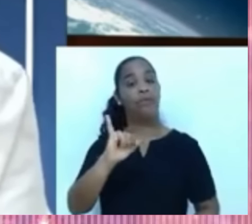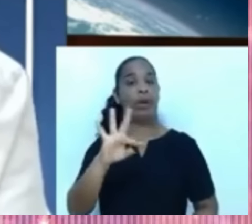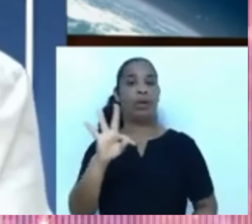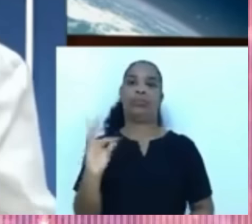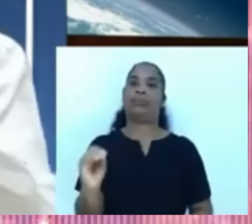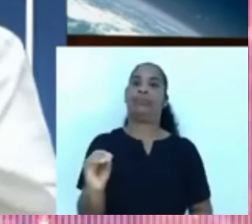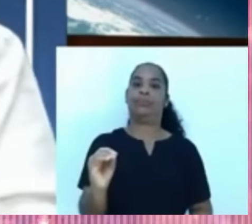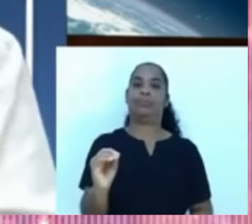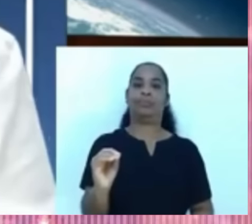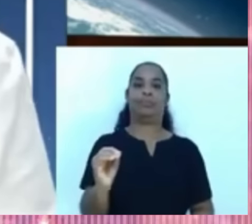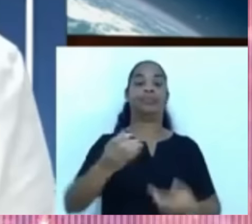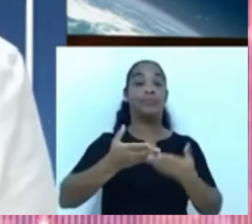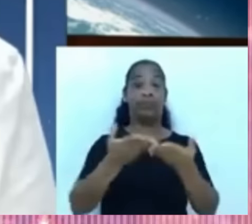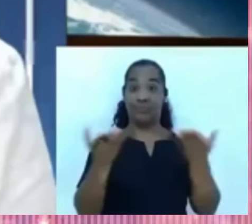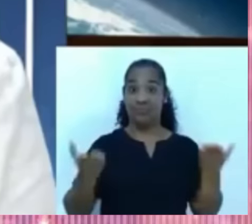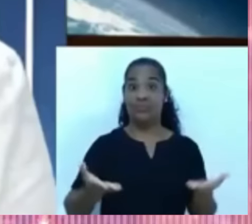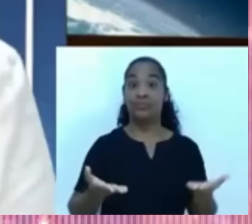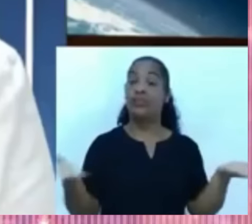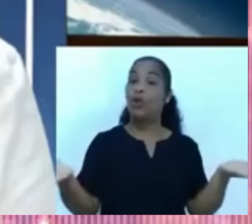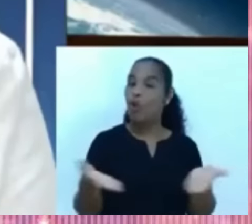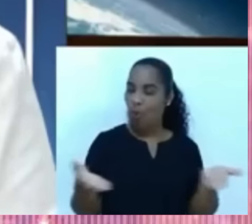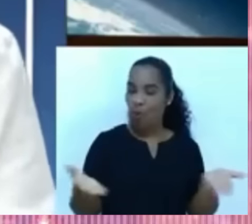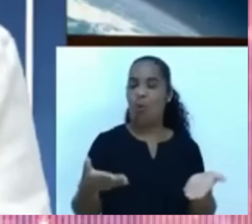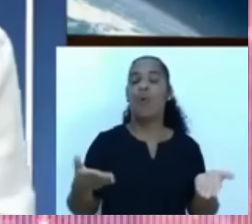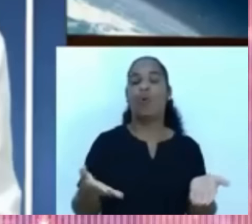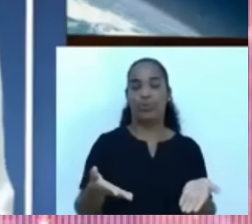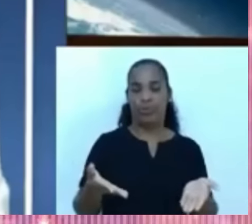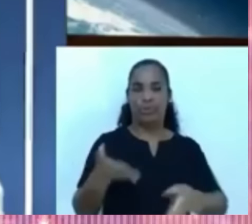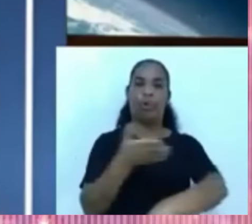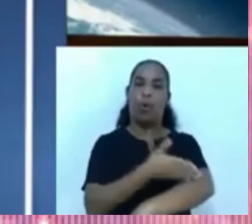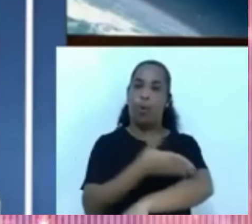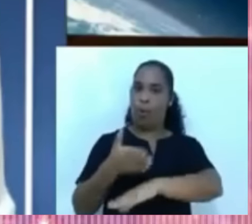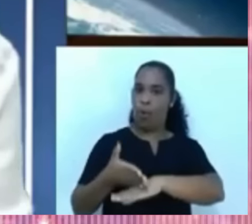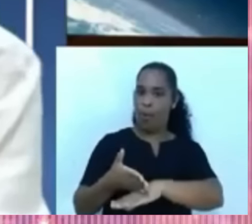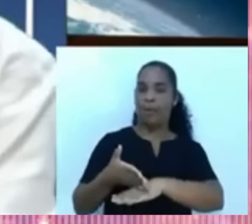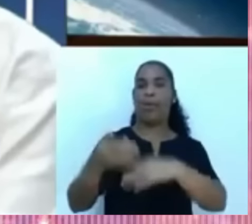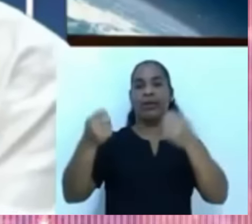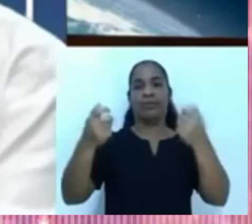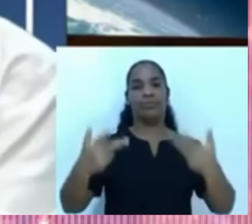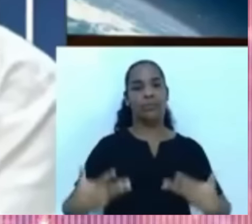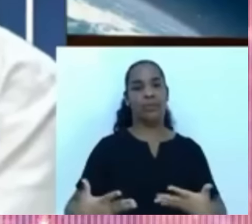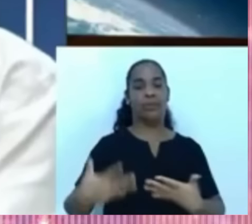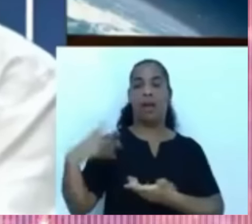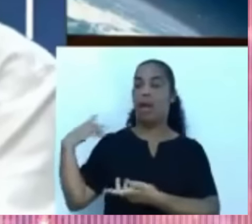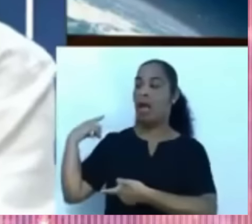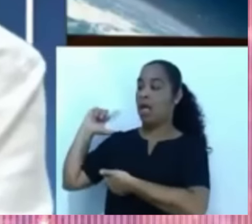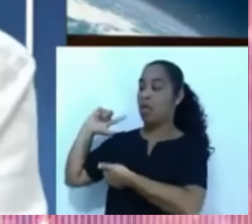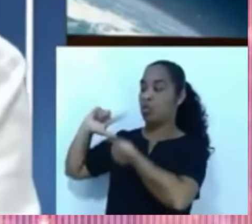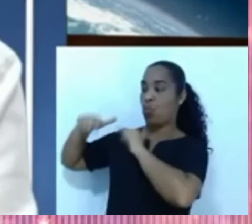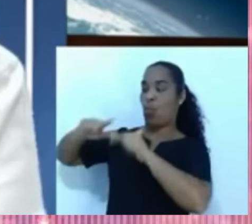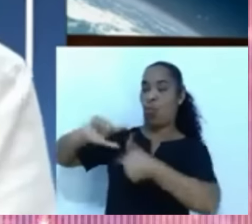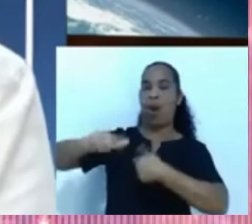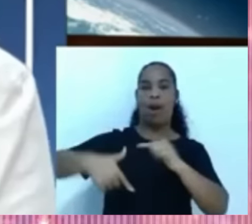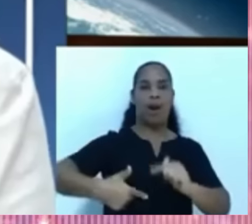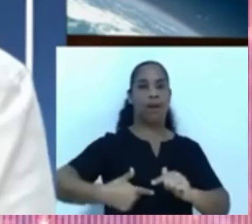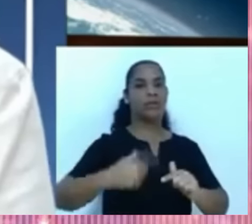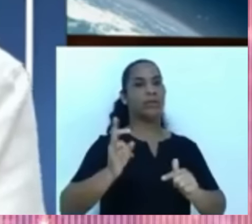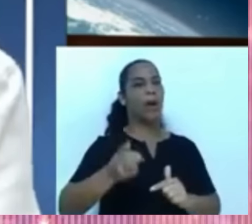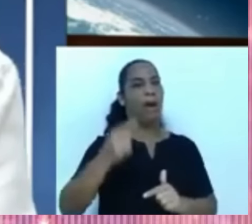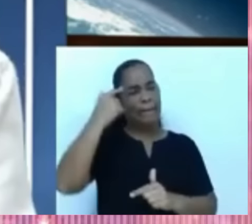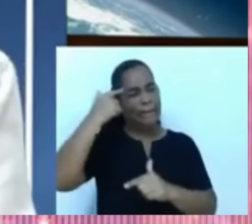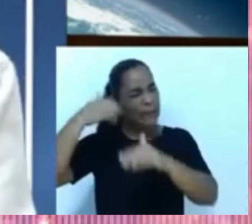é está voltando na atualidade aquela educação tradicional através dos livros da memorização